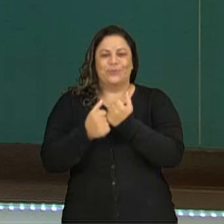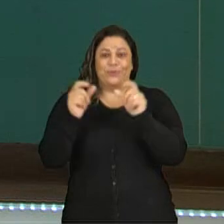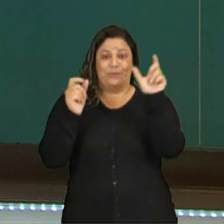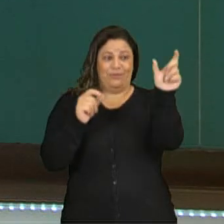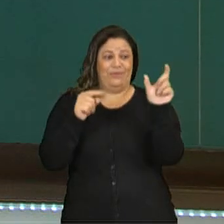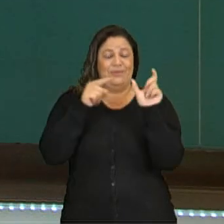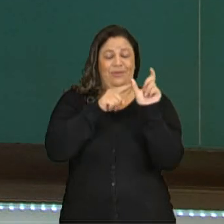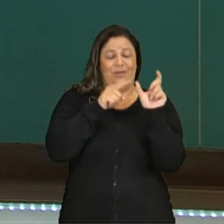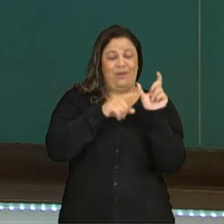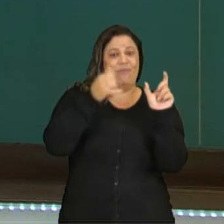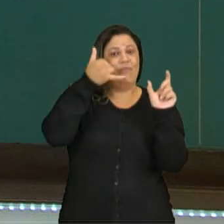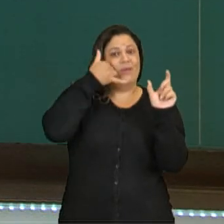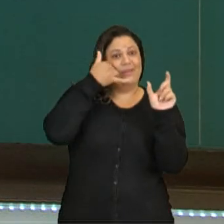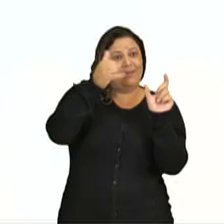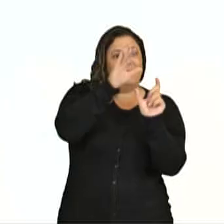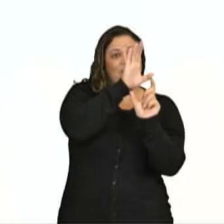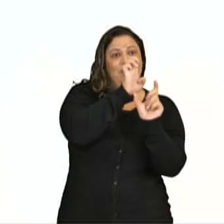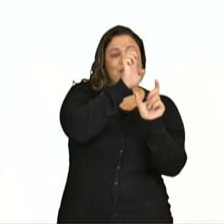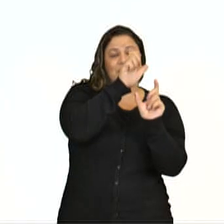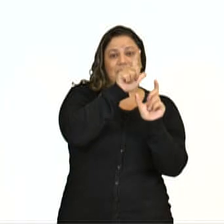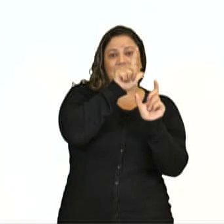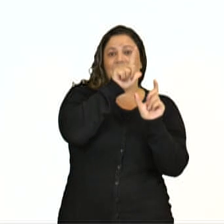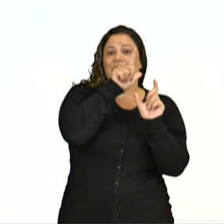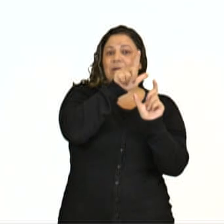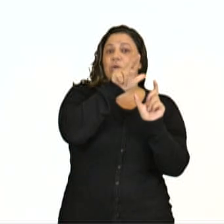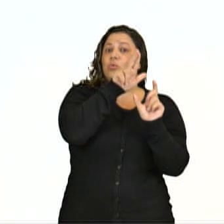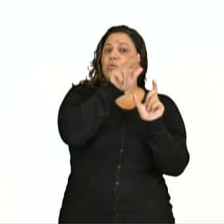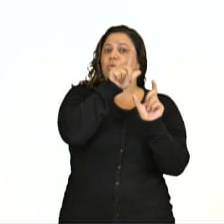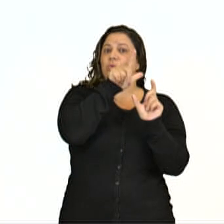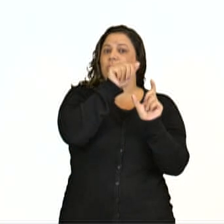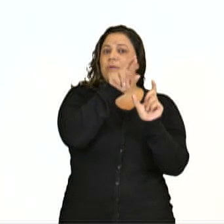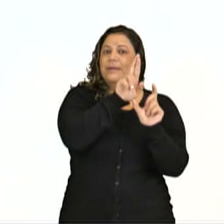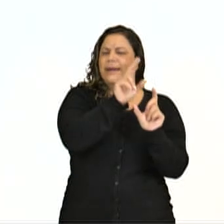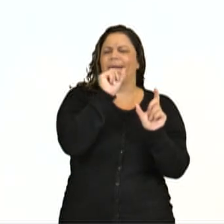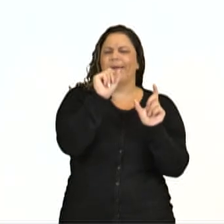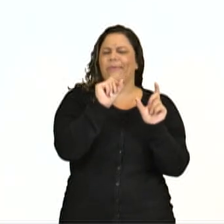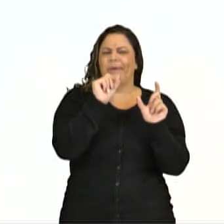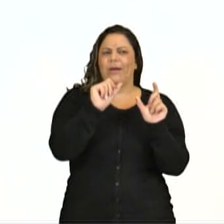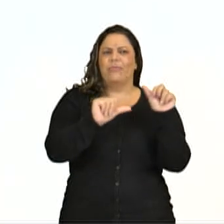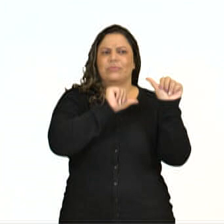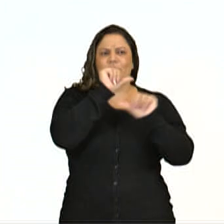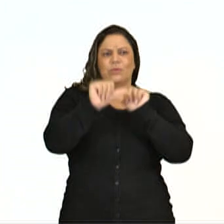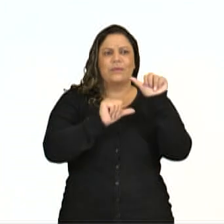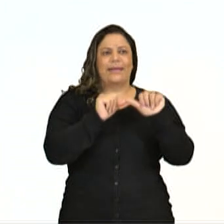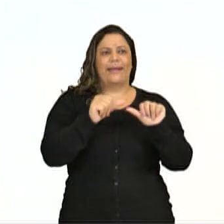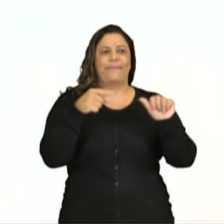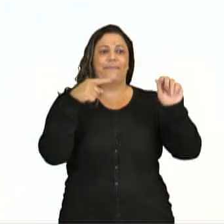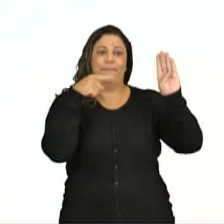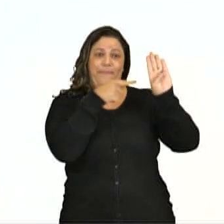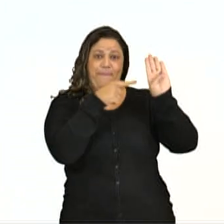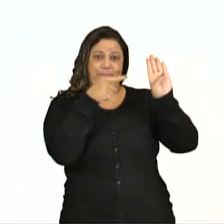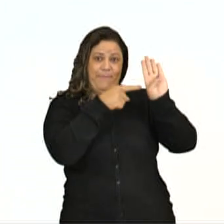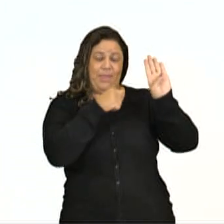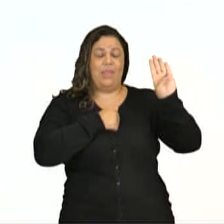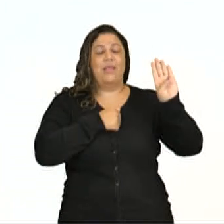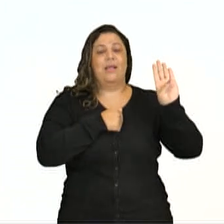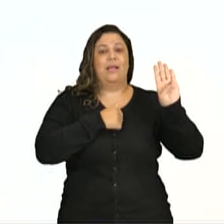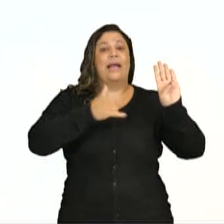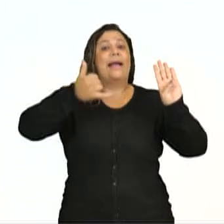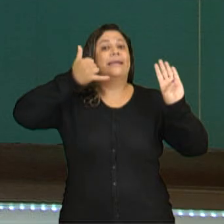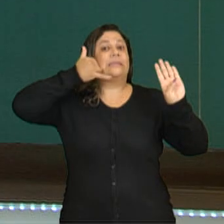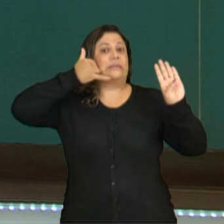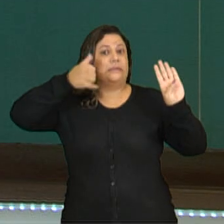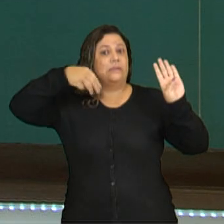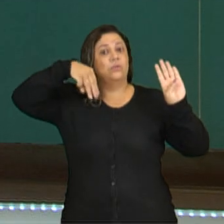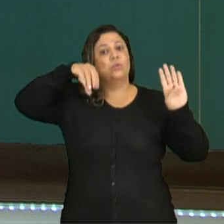agora nós sabemos que é inadequado? Então, o melhor termo seria telefone móvel. Por